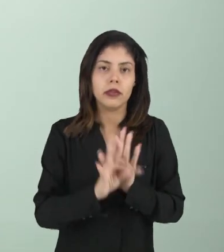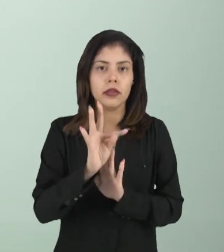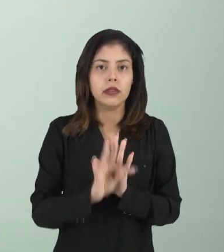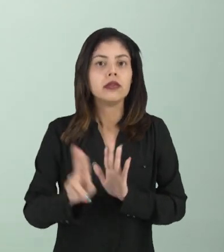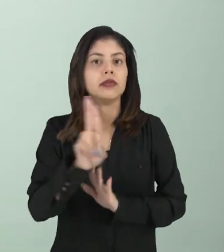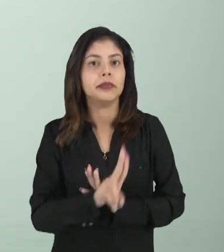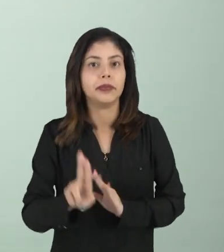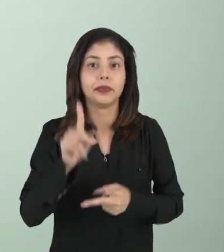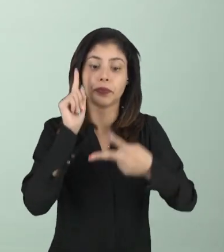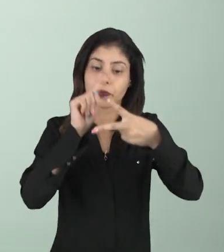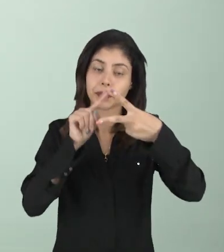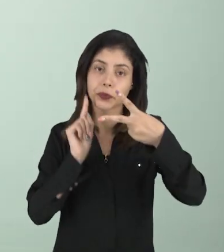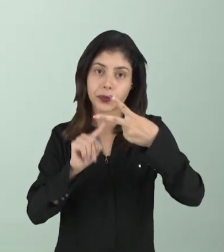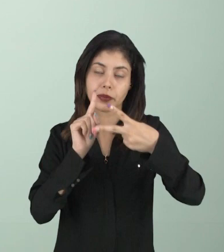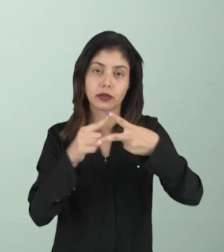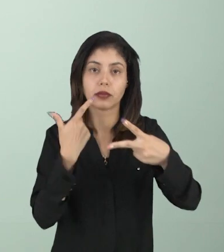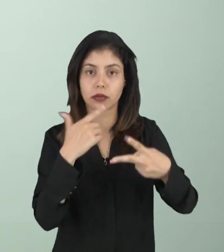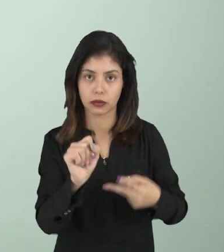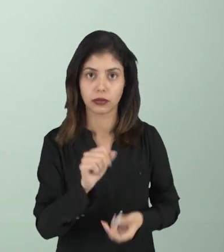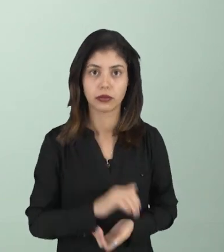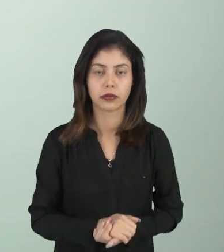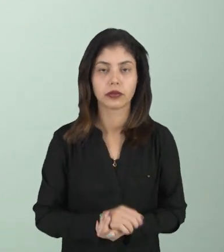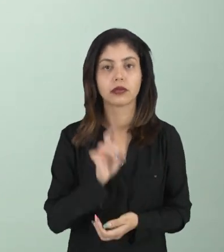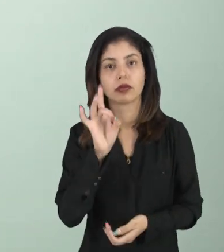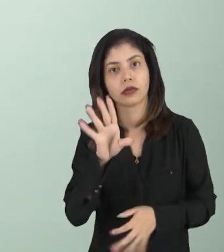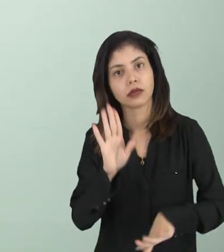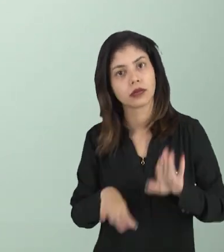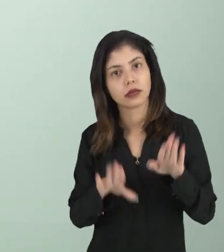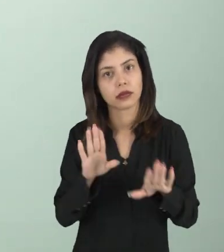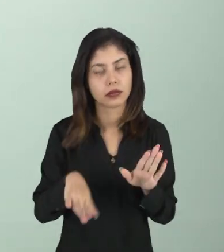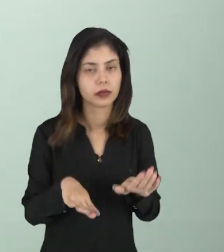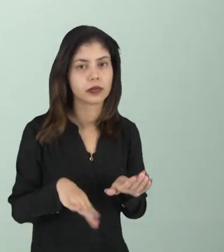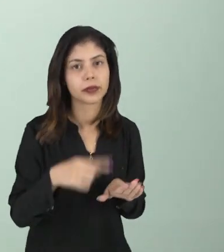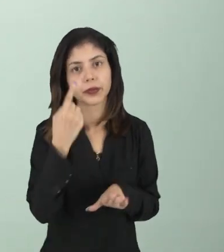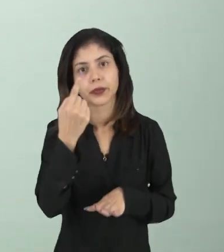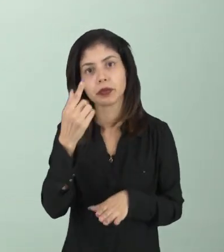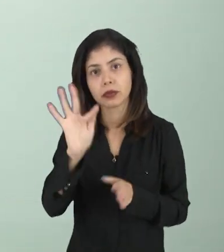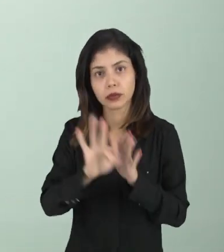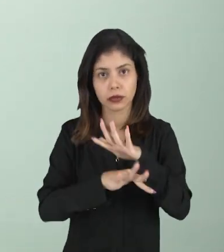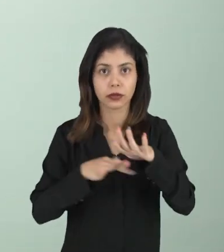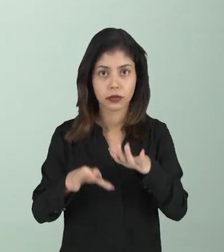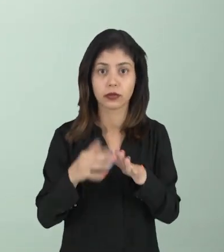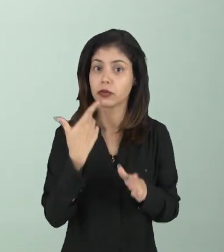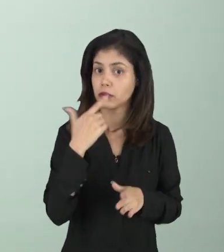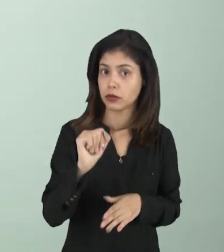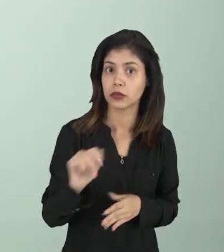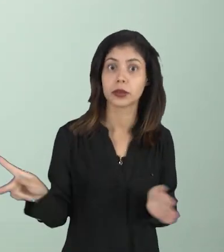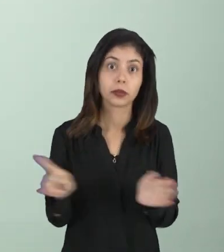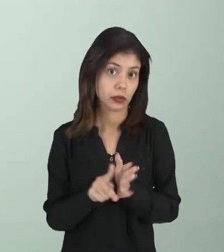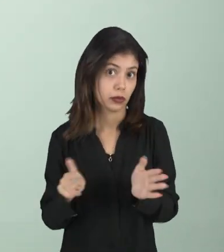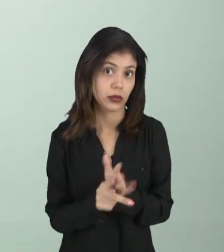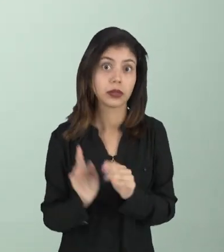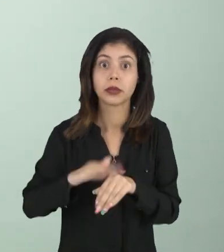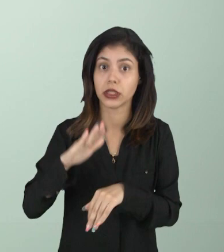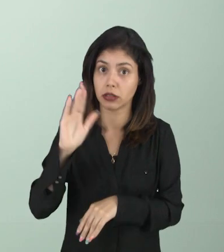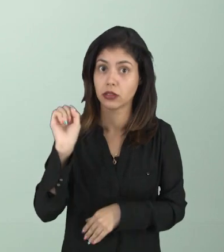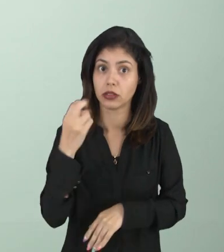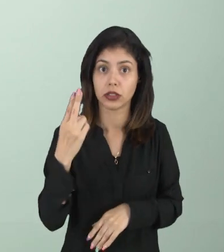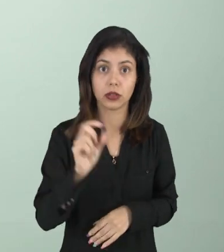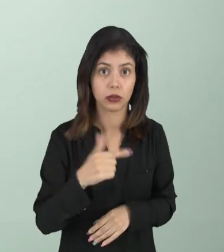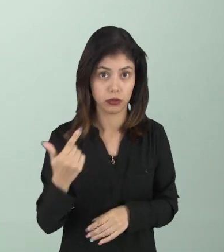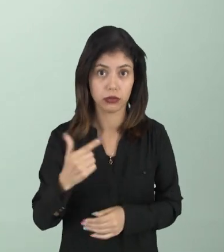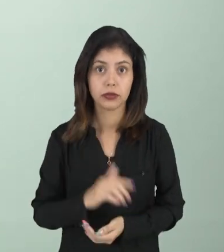que há a utilização das duas linguagens, só que geralmente uma linguagem vai predominar, ou a formal